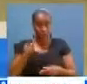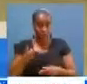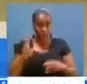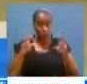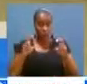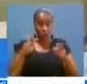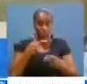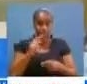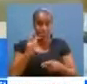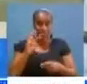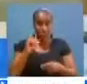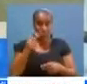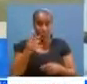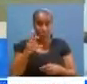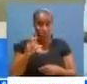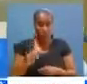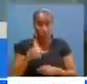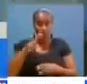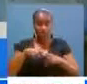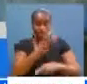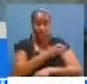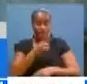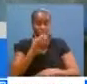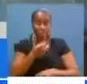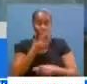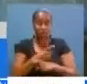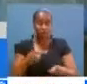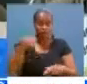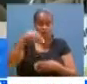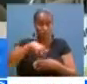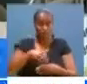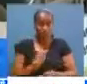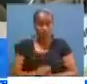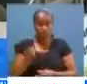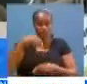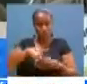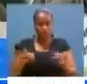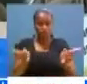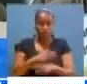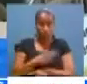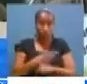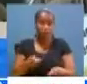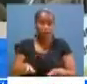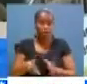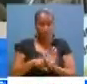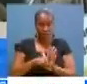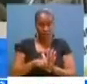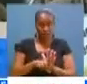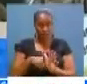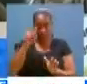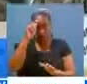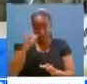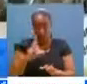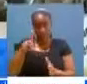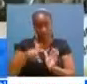por títulos do Tesouro. As bancadas explicam as razões do voto. Votamos contra porque esta lei viola